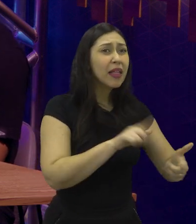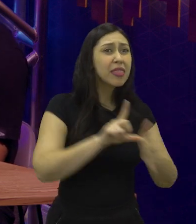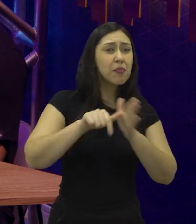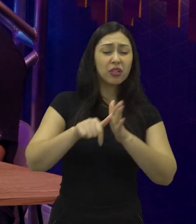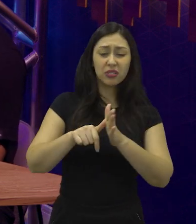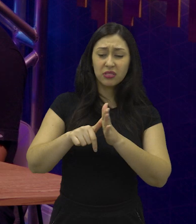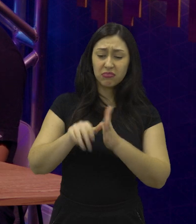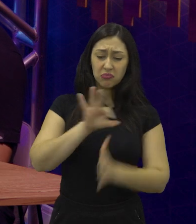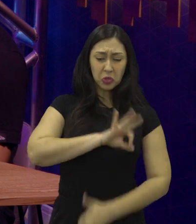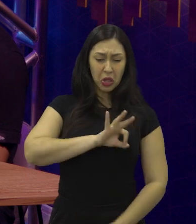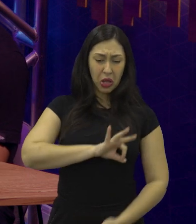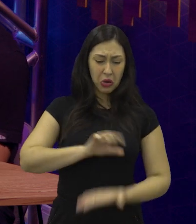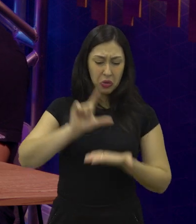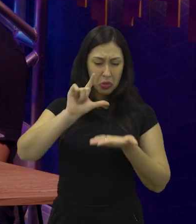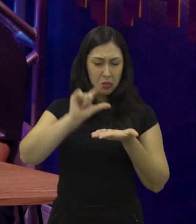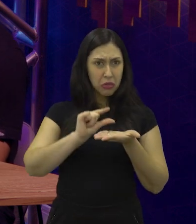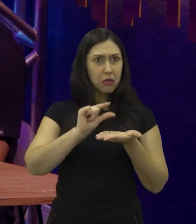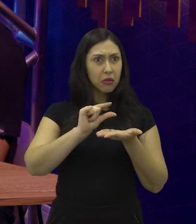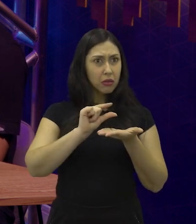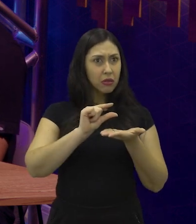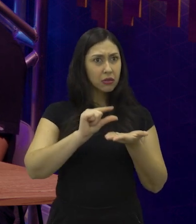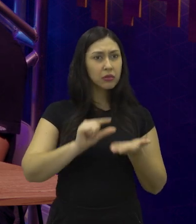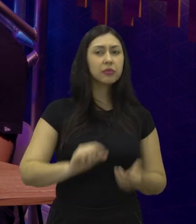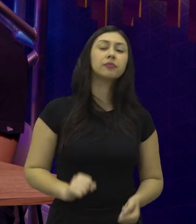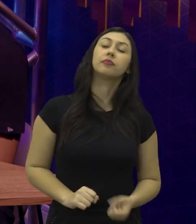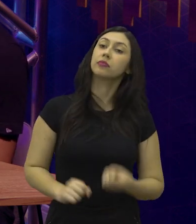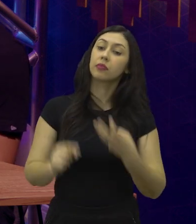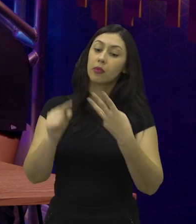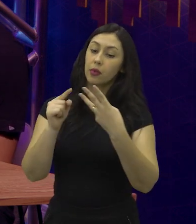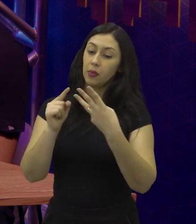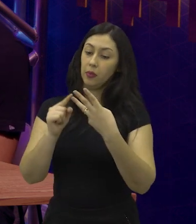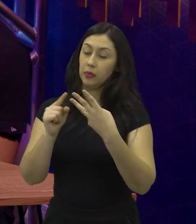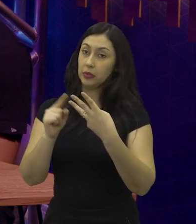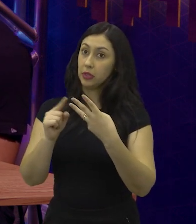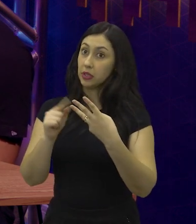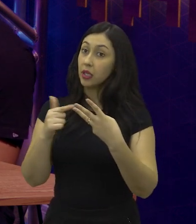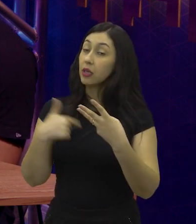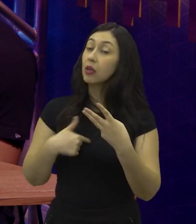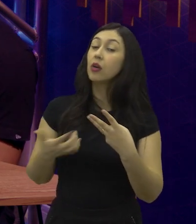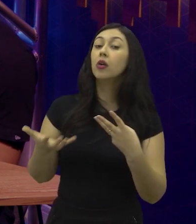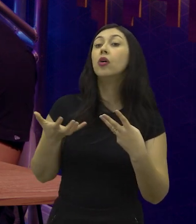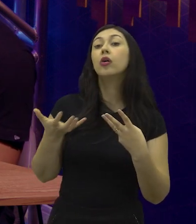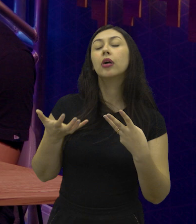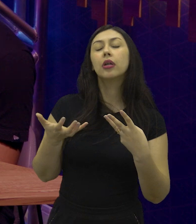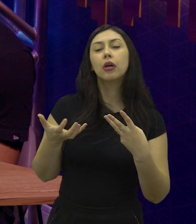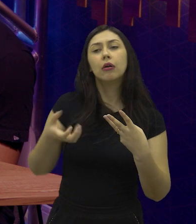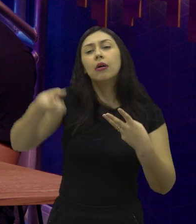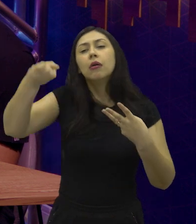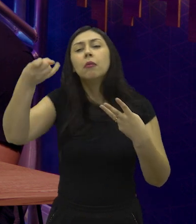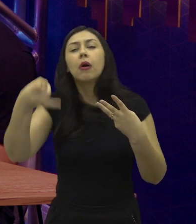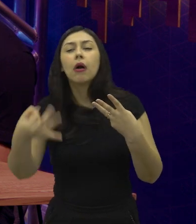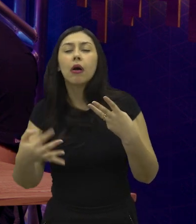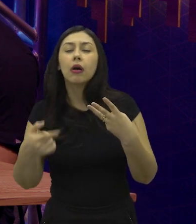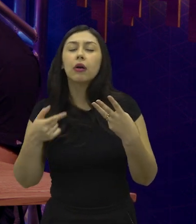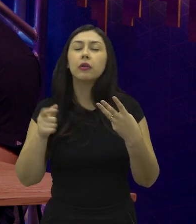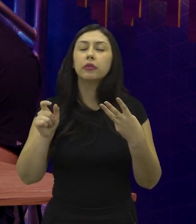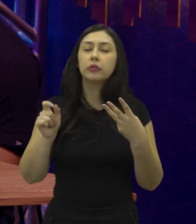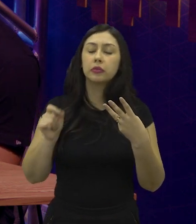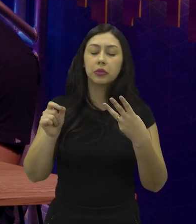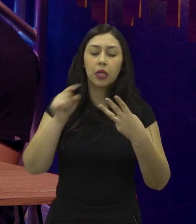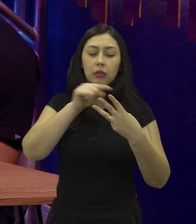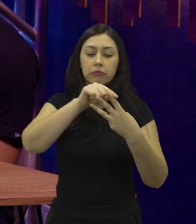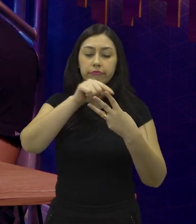pouco retorno, né, Samu? Exatamente. E em último lugar, eu queria falar, né, desses três